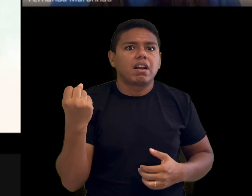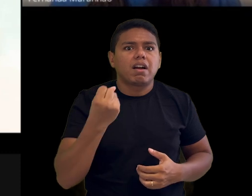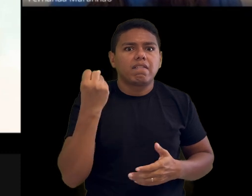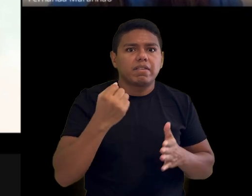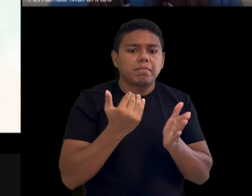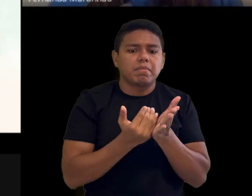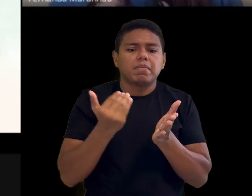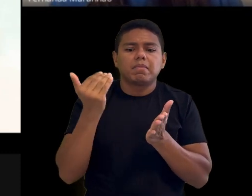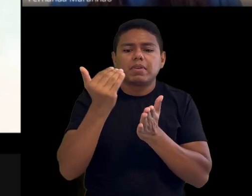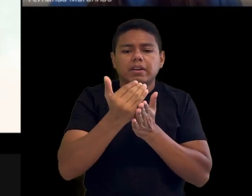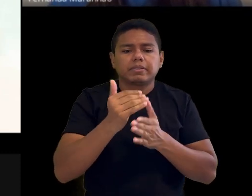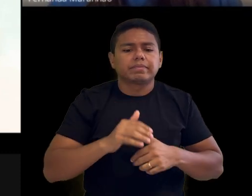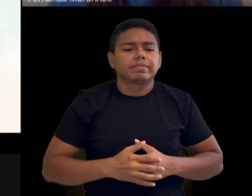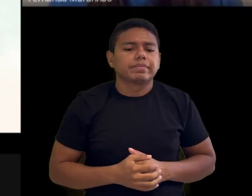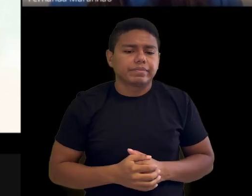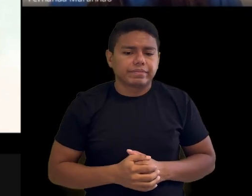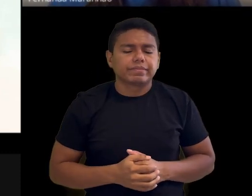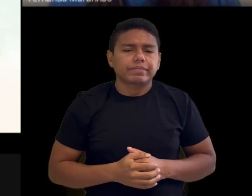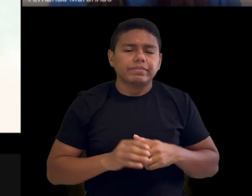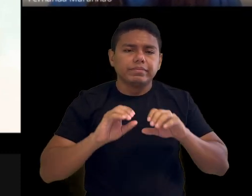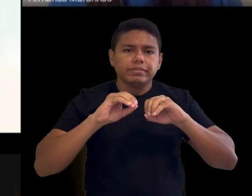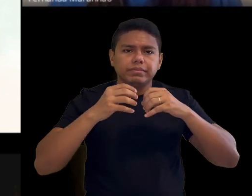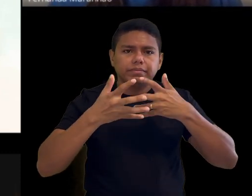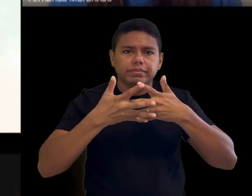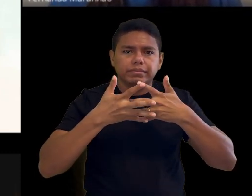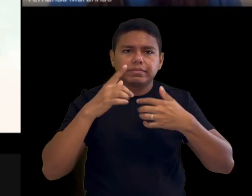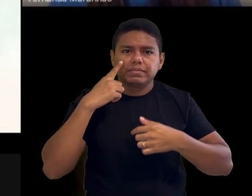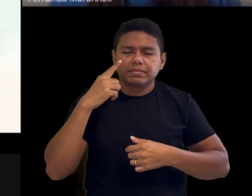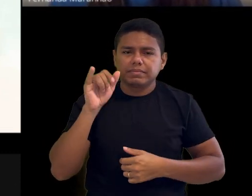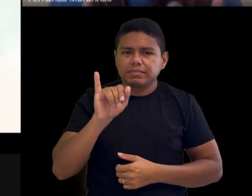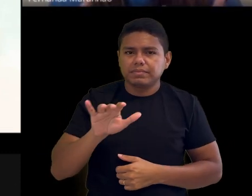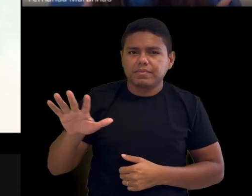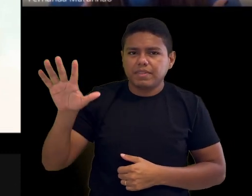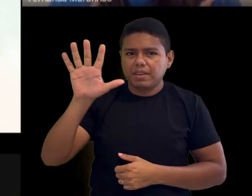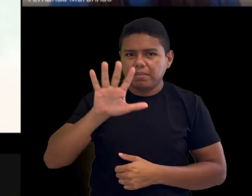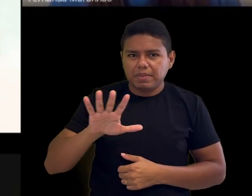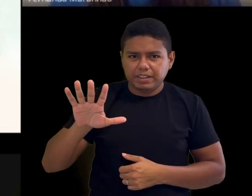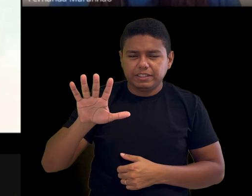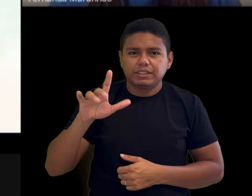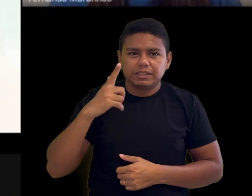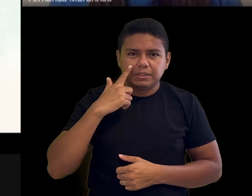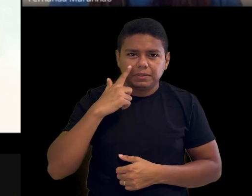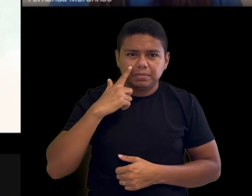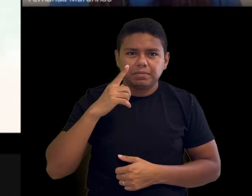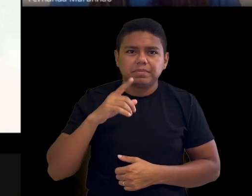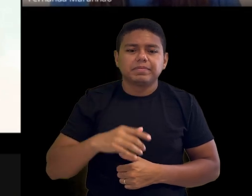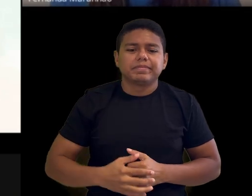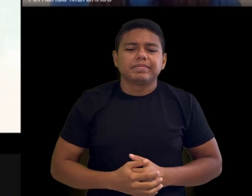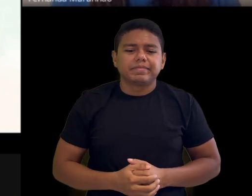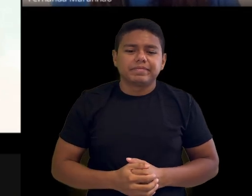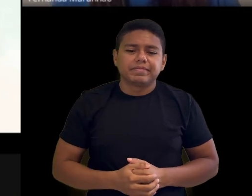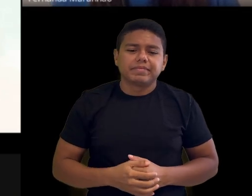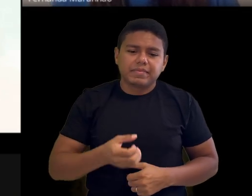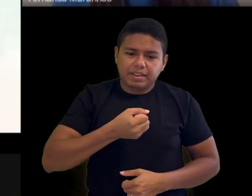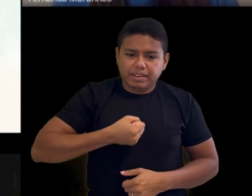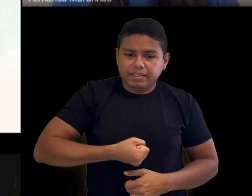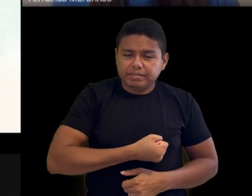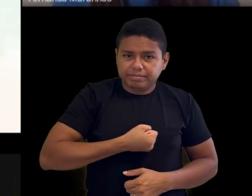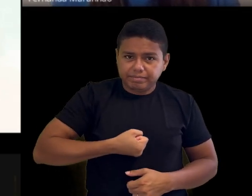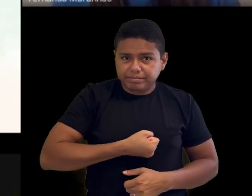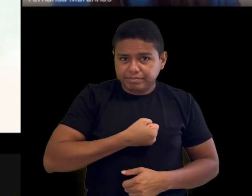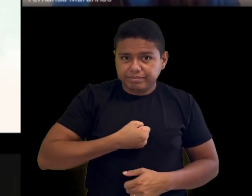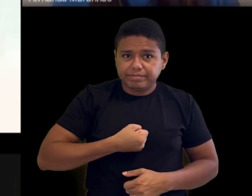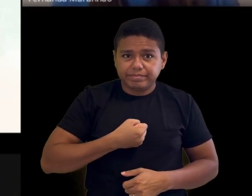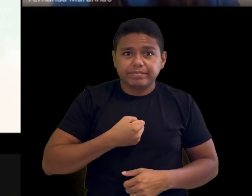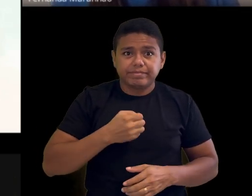ver uma imagem à direita, ultrassonográfica. Afinal de contas, o diagnóstico definitivo, padrão ouro, da placenta prévia